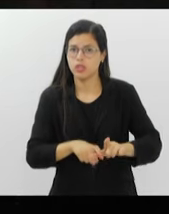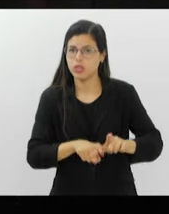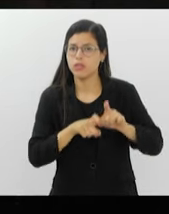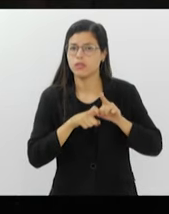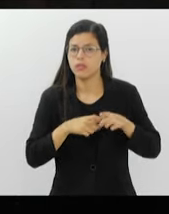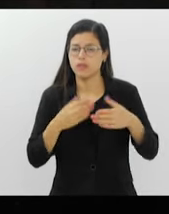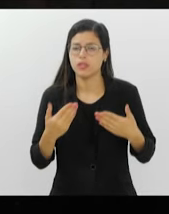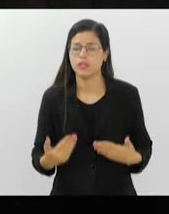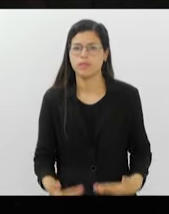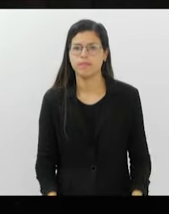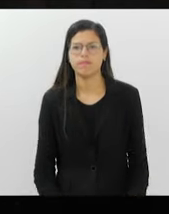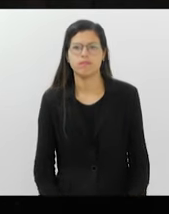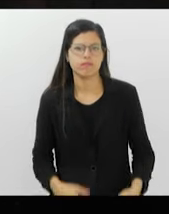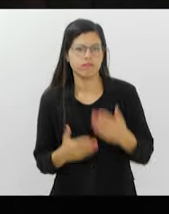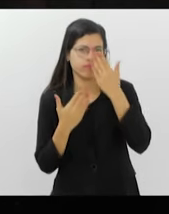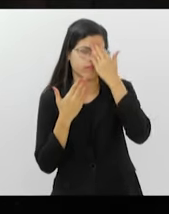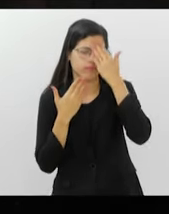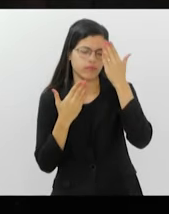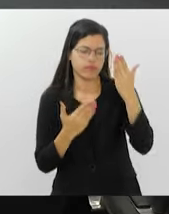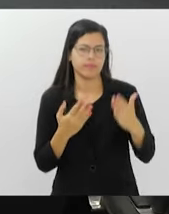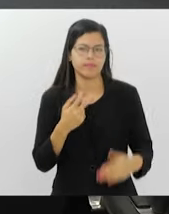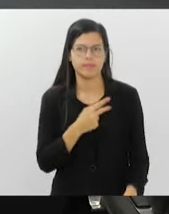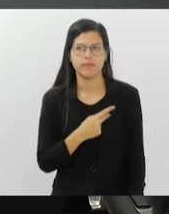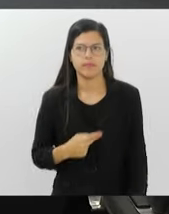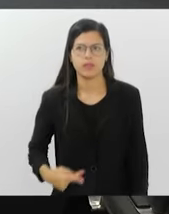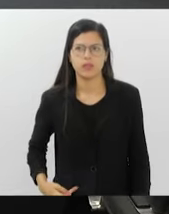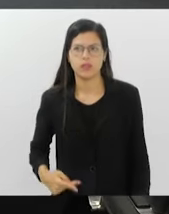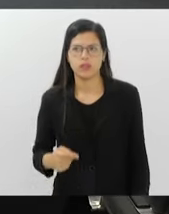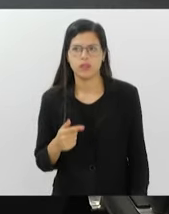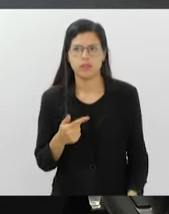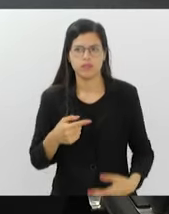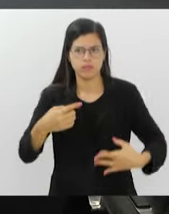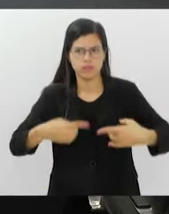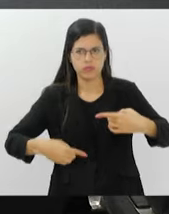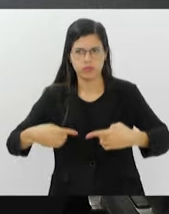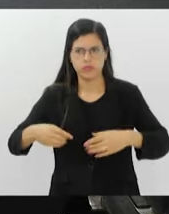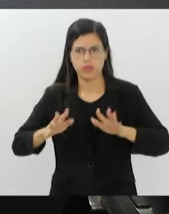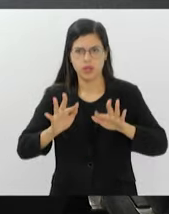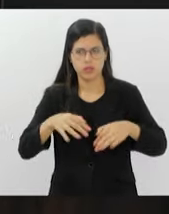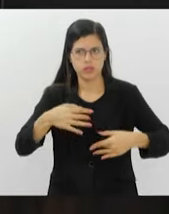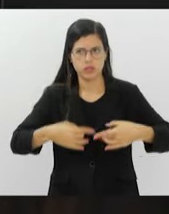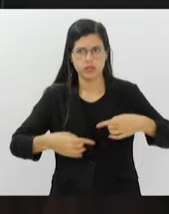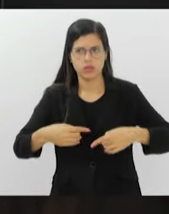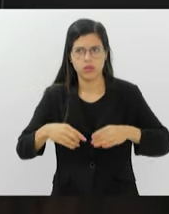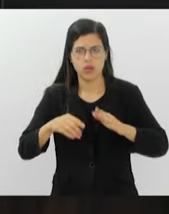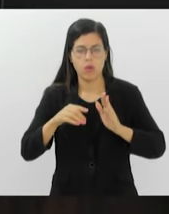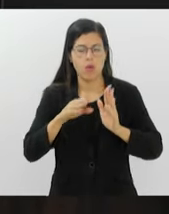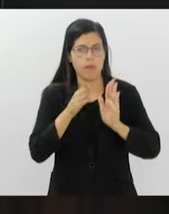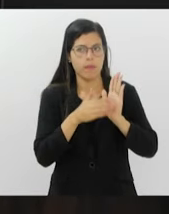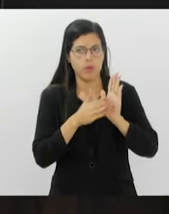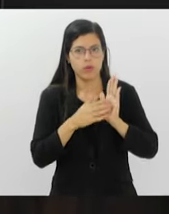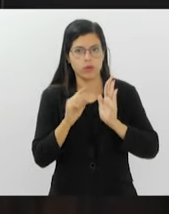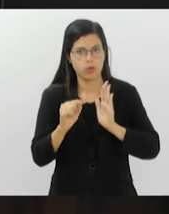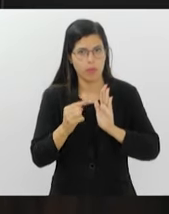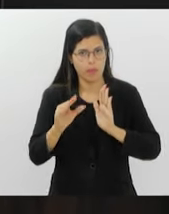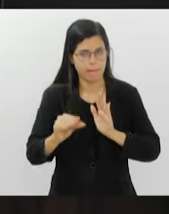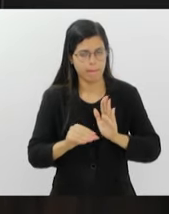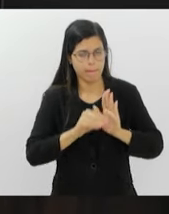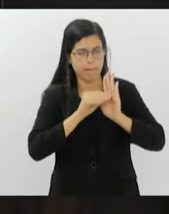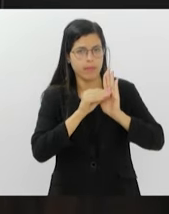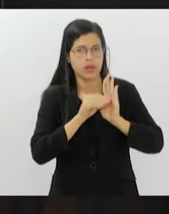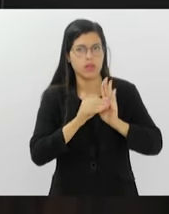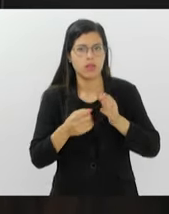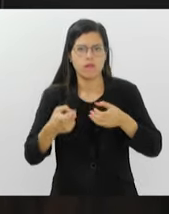precipício Muito obrigado senhor presidente não havendo mais quem discutirão presente proposta recebeu uma Emenda e